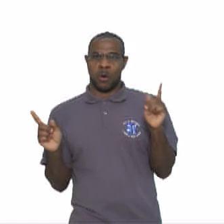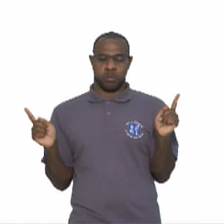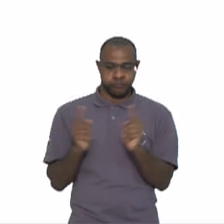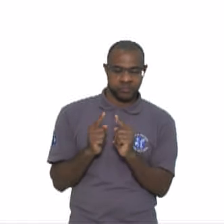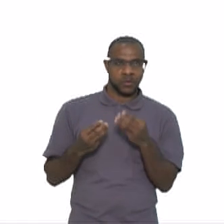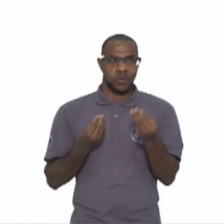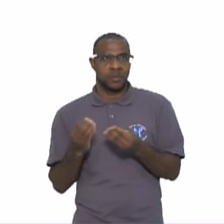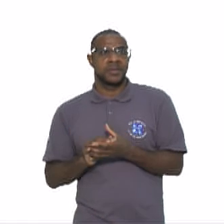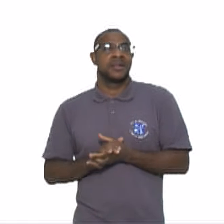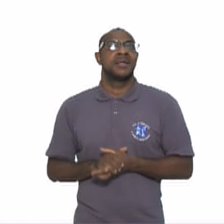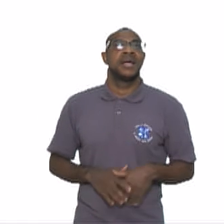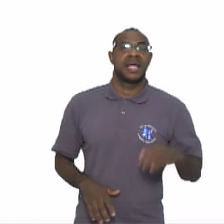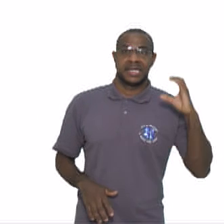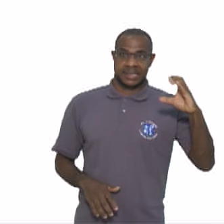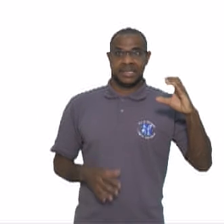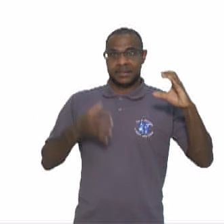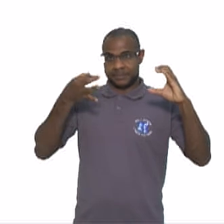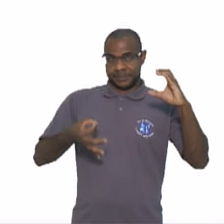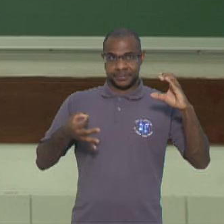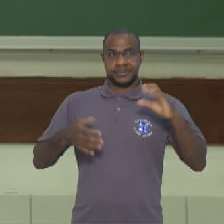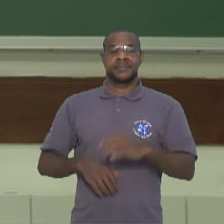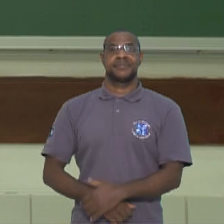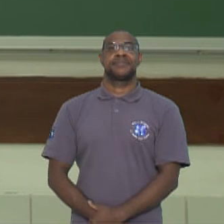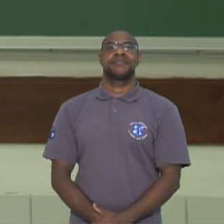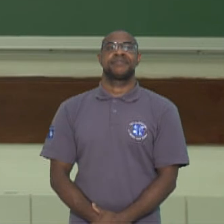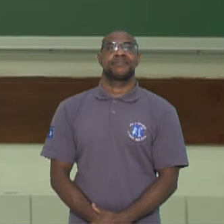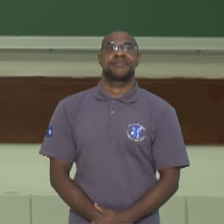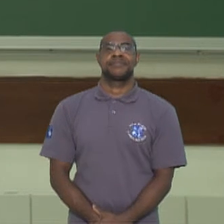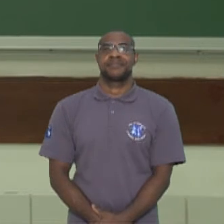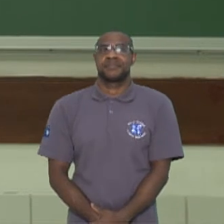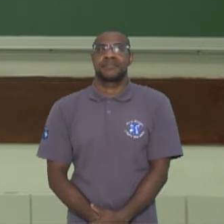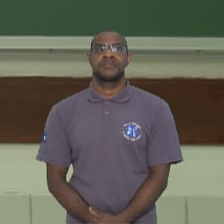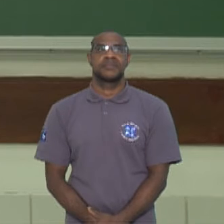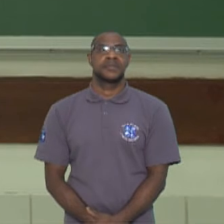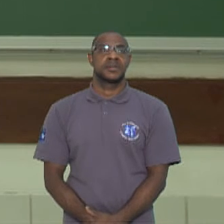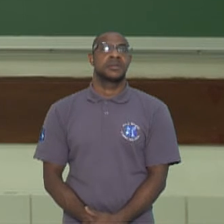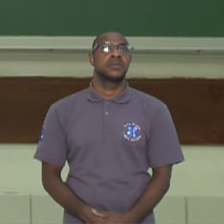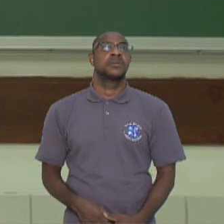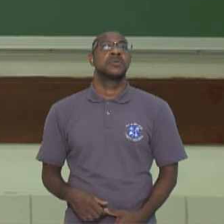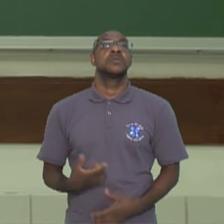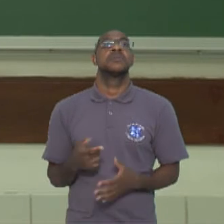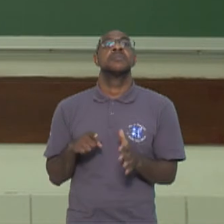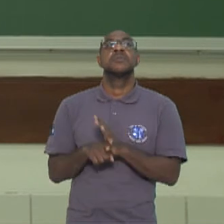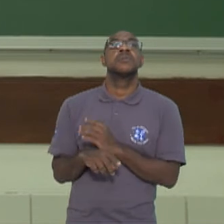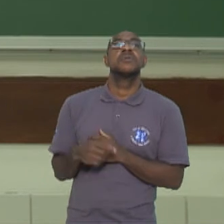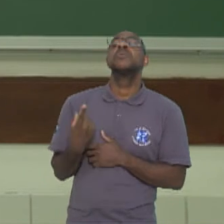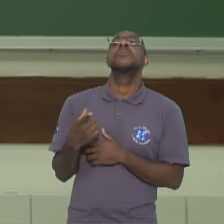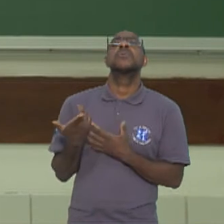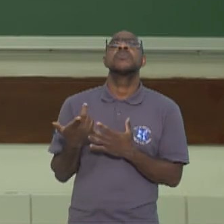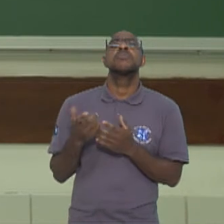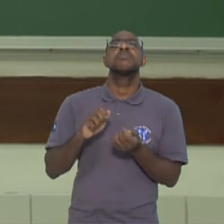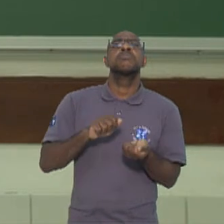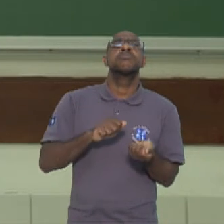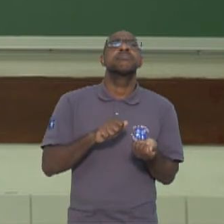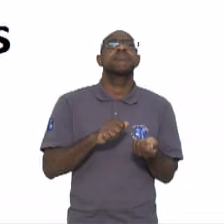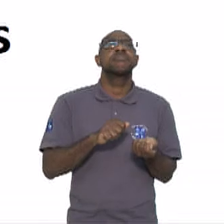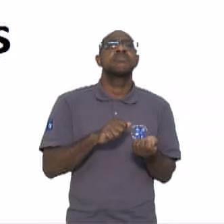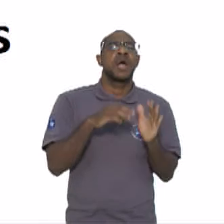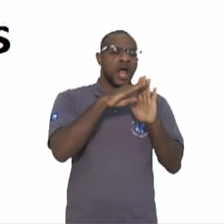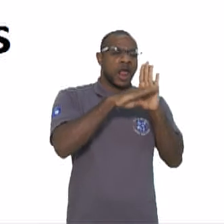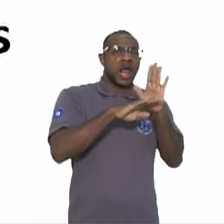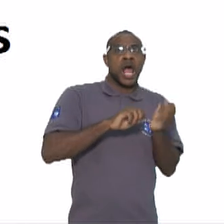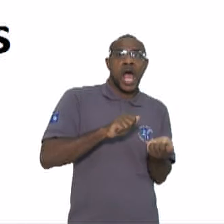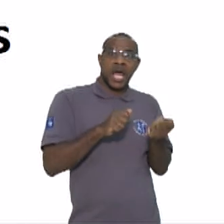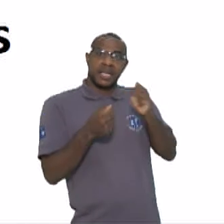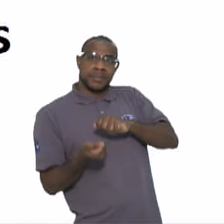produção independente. Agora vamos para os testes. 1. O que são os roteiros adaptados? A. São filmes